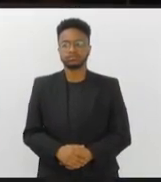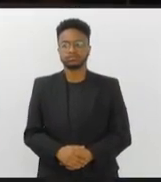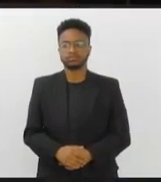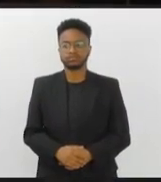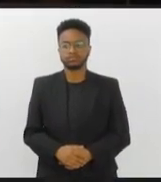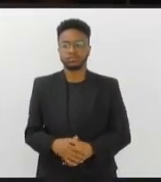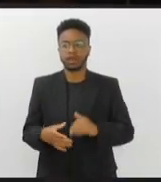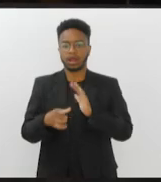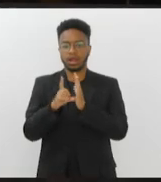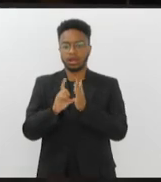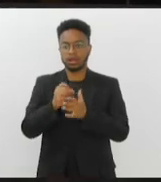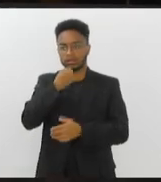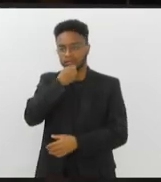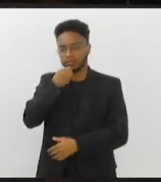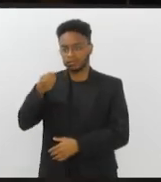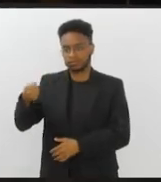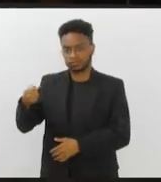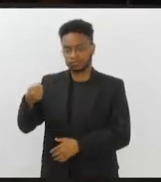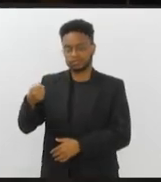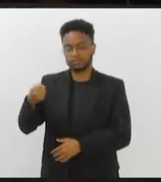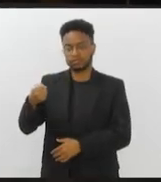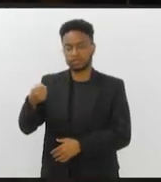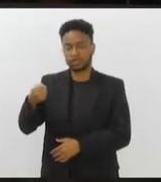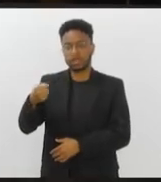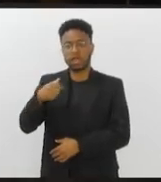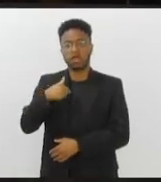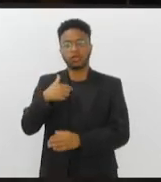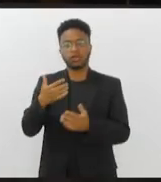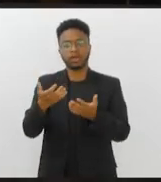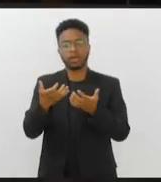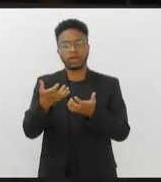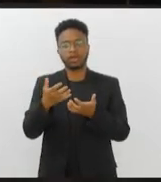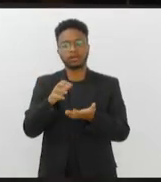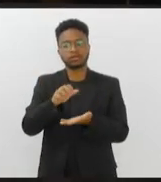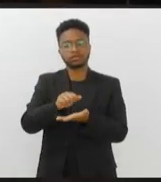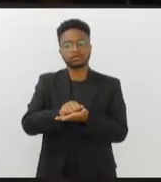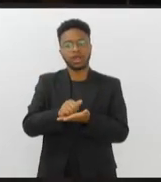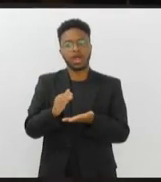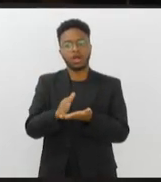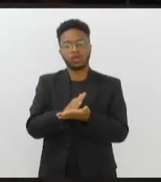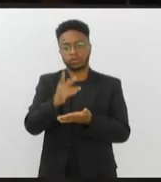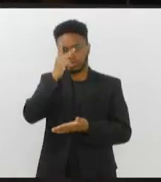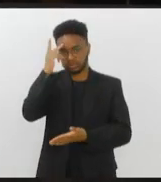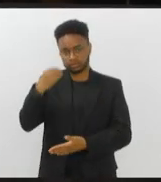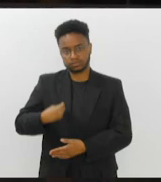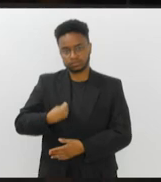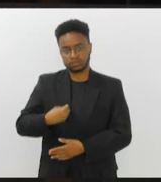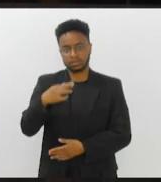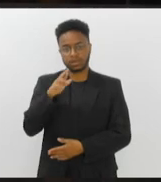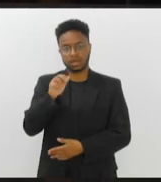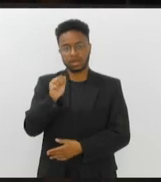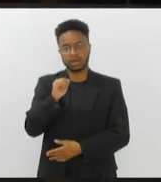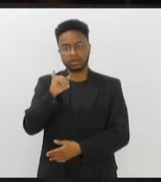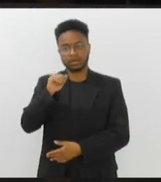Antes de passar para a próxima fala da mesa, eu gostaria de registrar mais algumas presenças. A Rayane Gomes, cunhada do homenageado Carlos